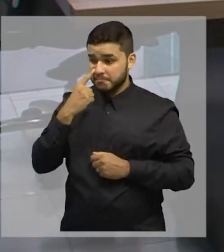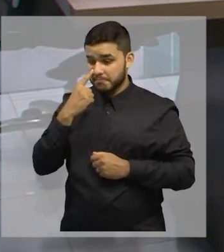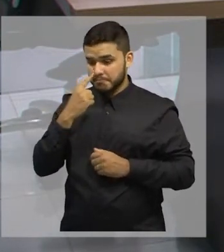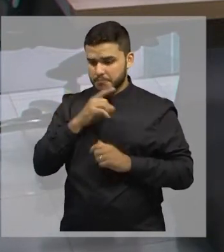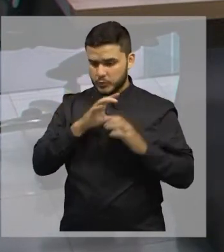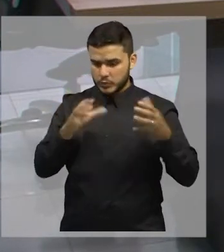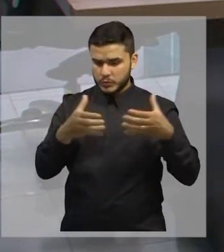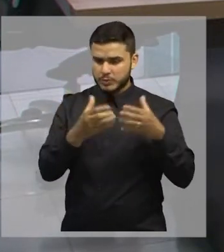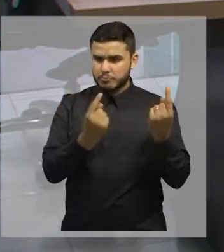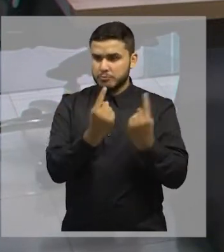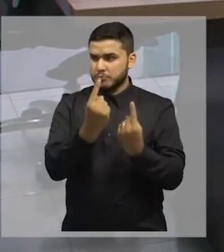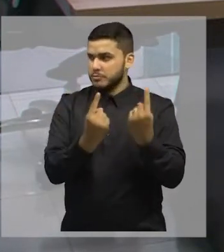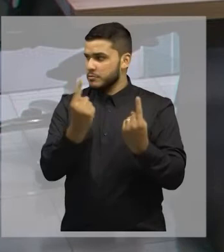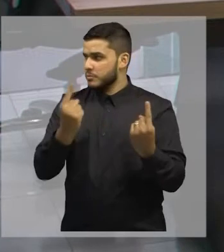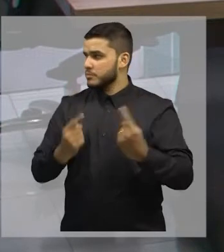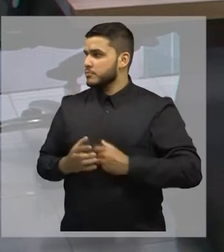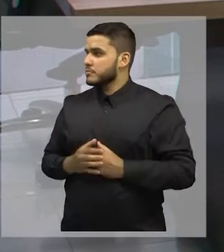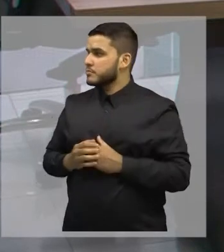vislumbram